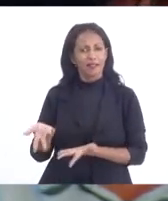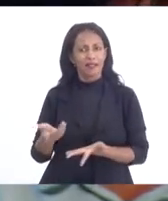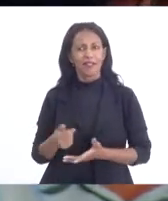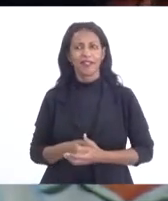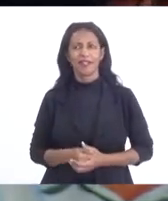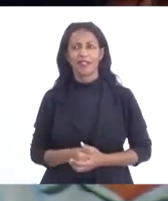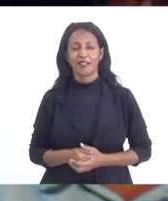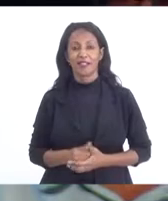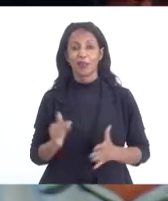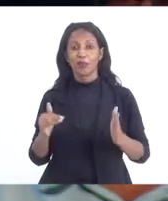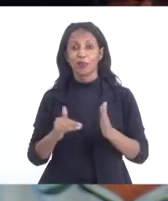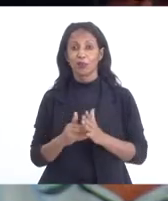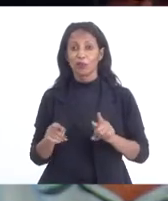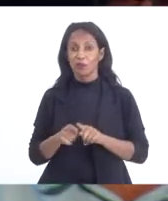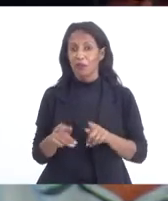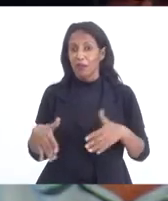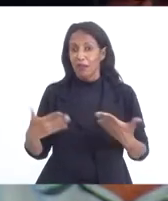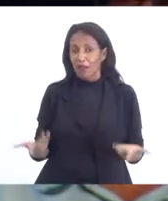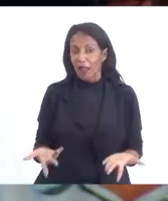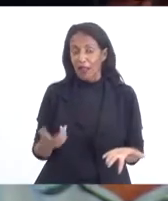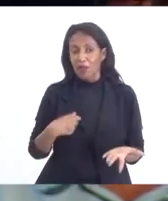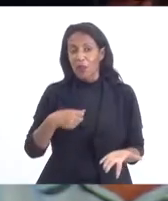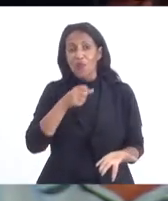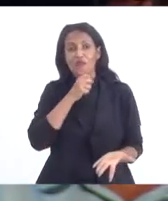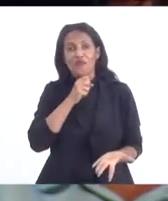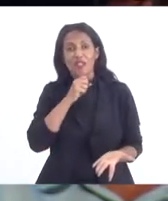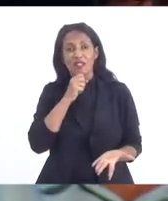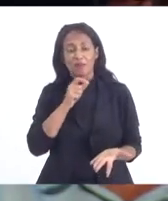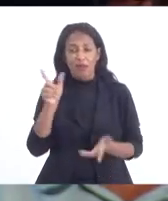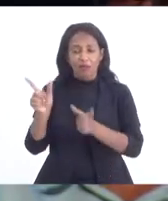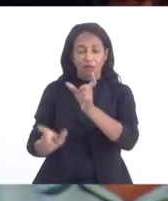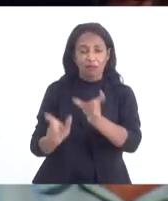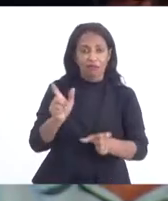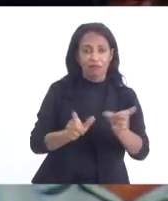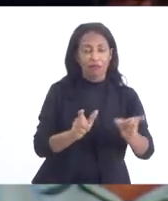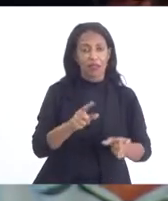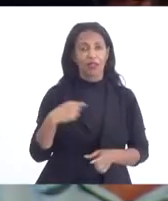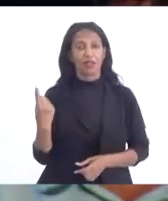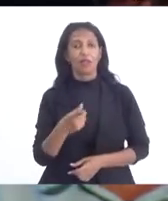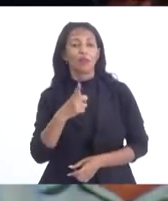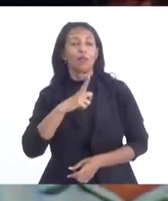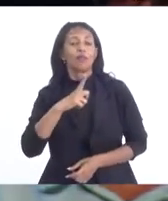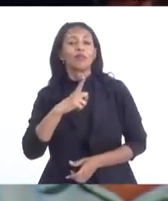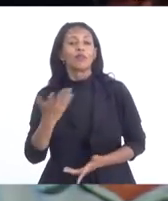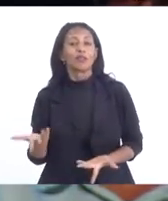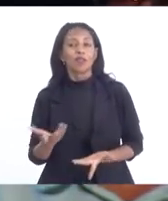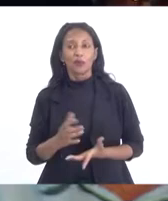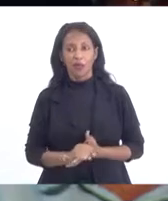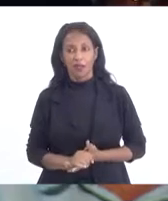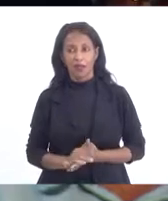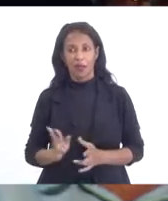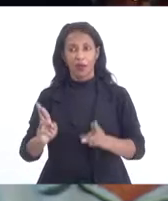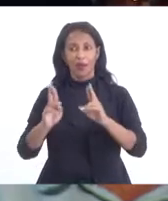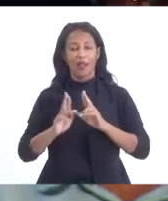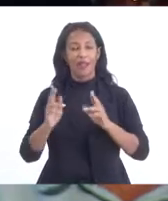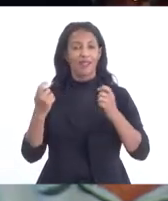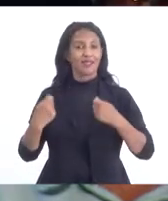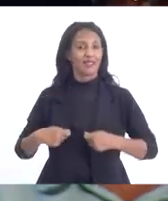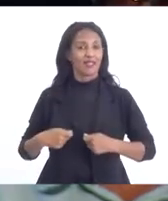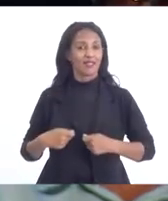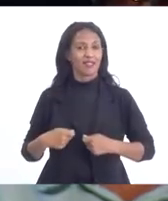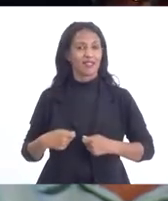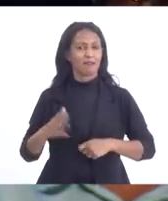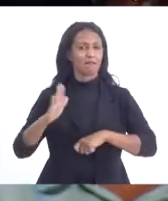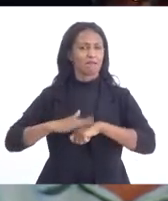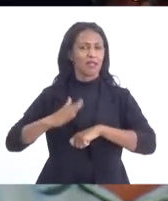E, por último, claro, que com o envelhecimento da população, nós vamos ter o quê? O resultado de quê? Da necessidade